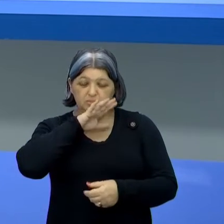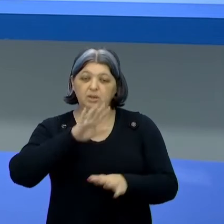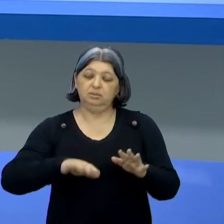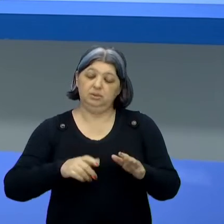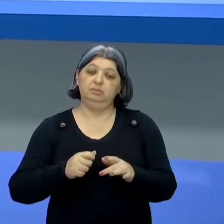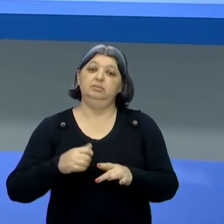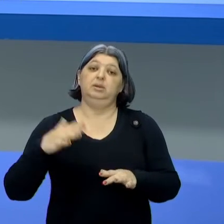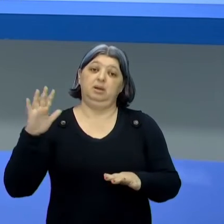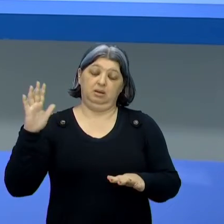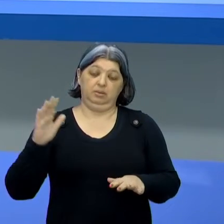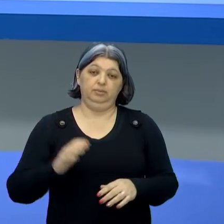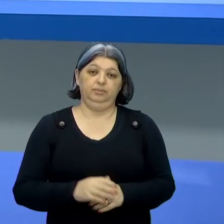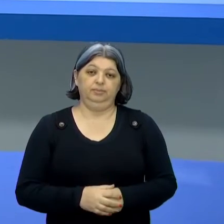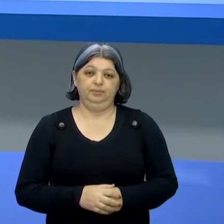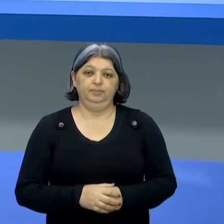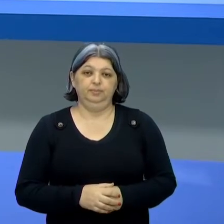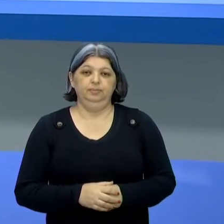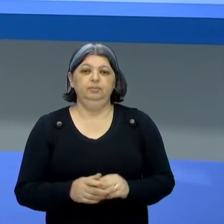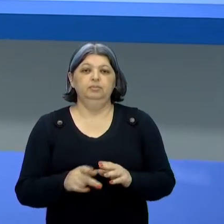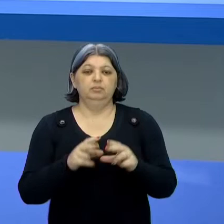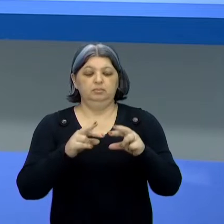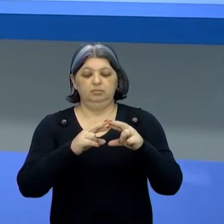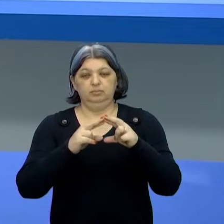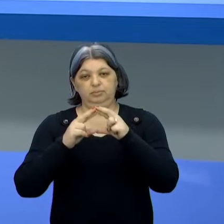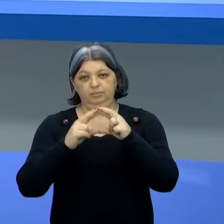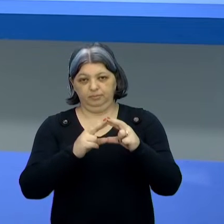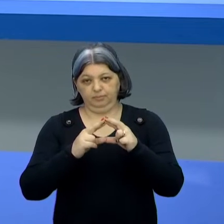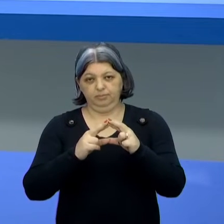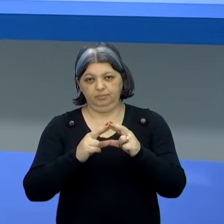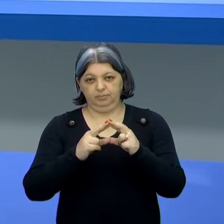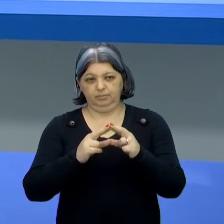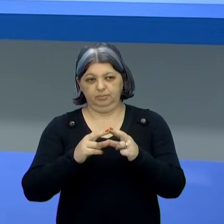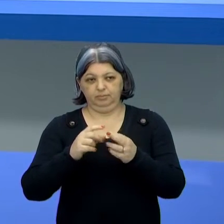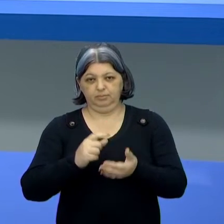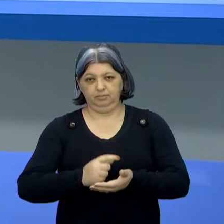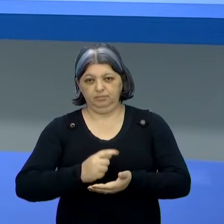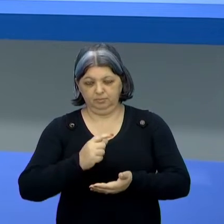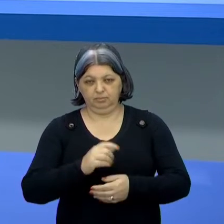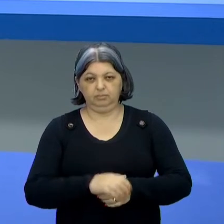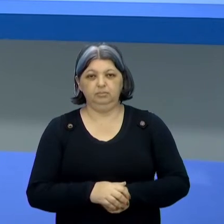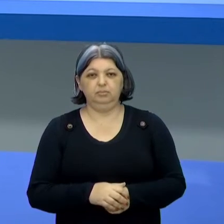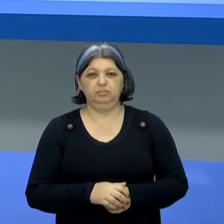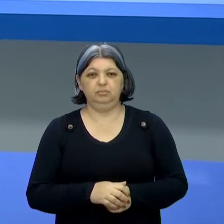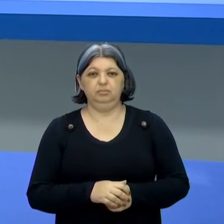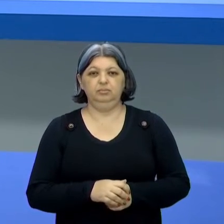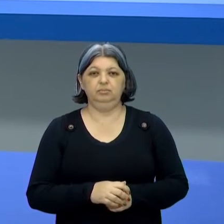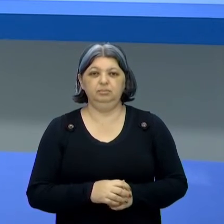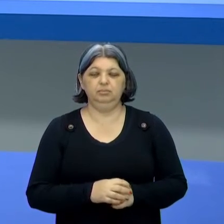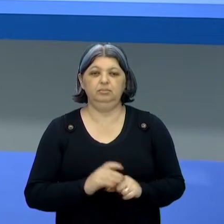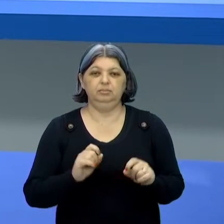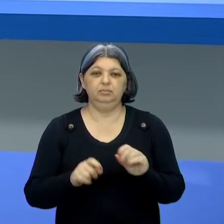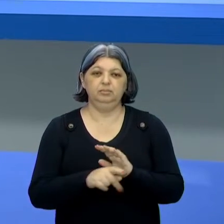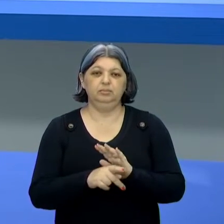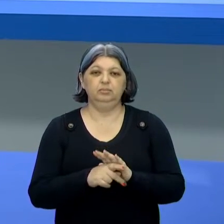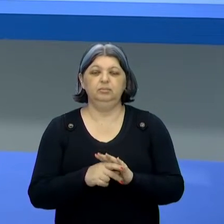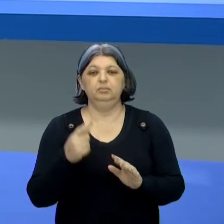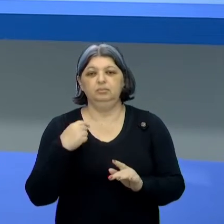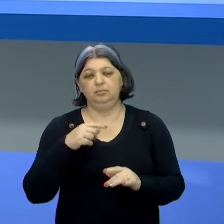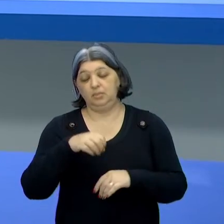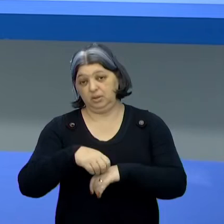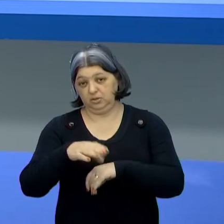caro, né, reciclar esse copinho do que comprar um novo. Então, fica a dica aí, se